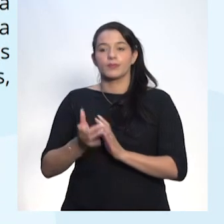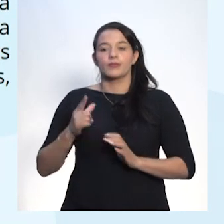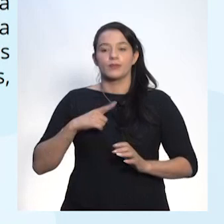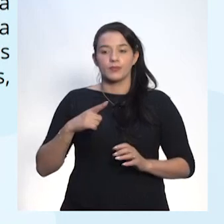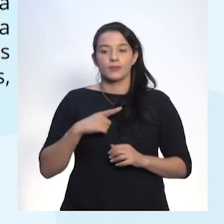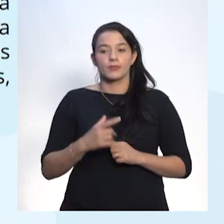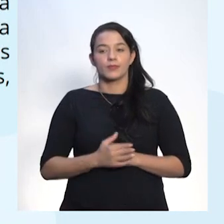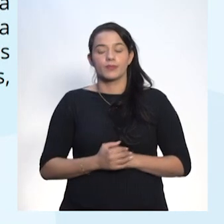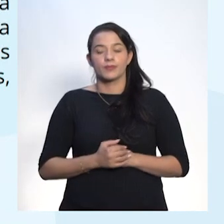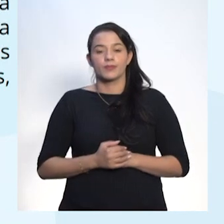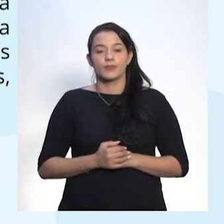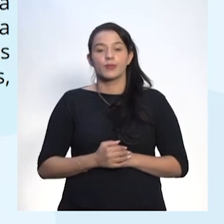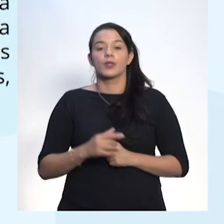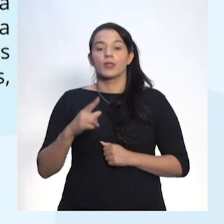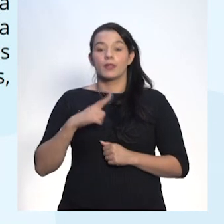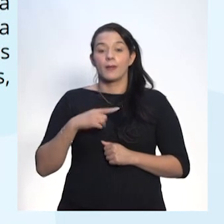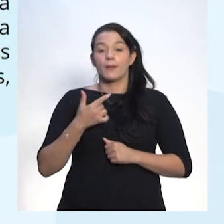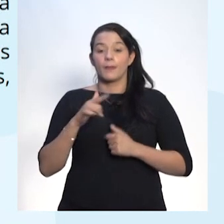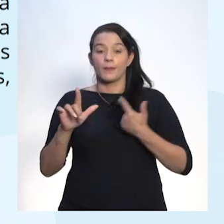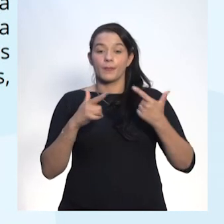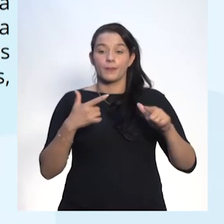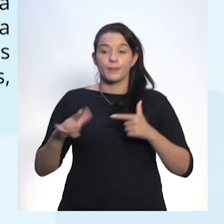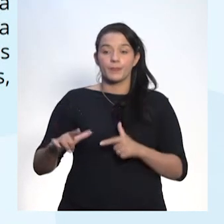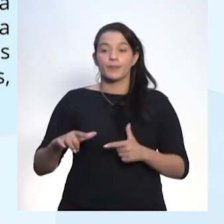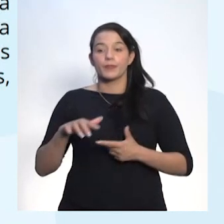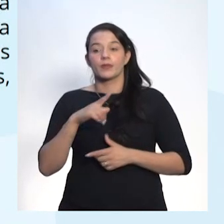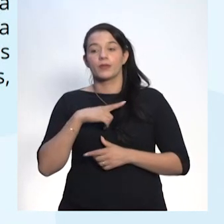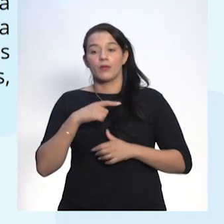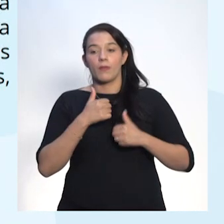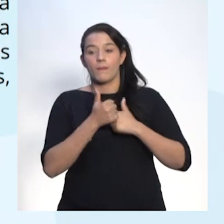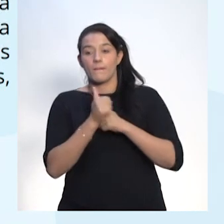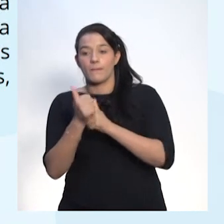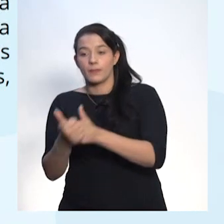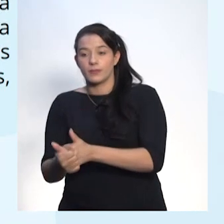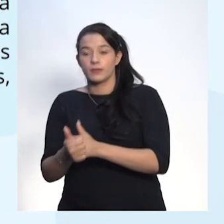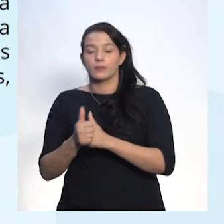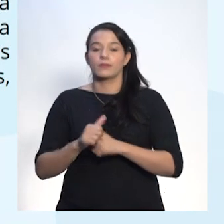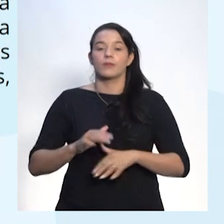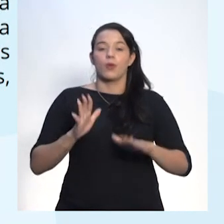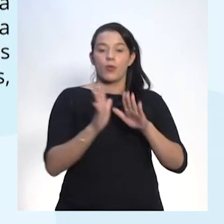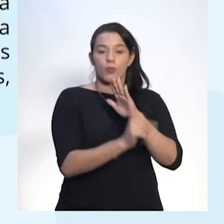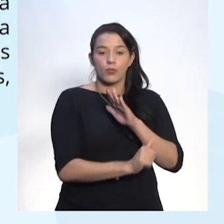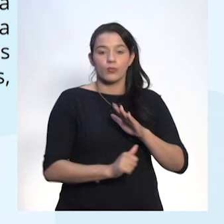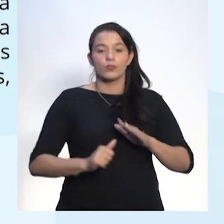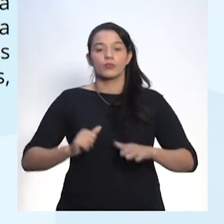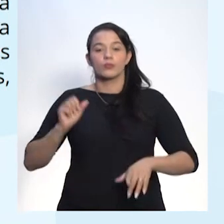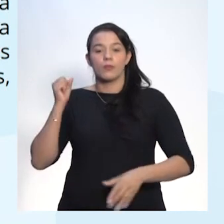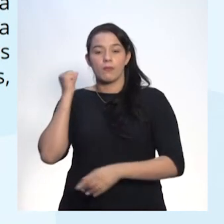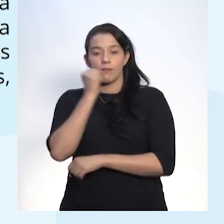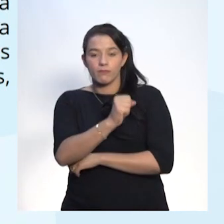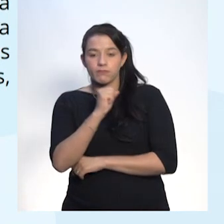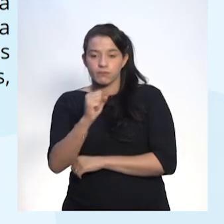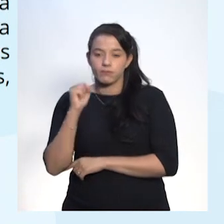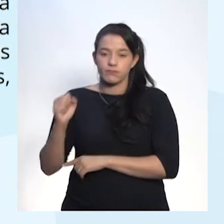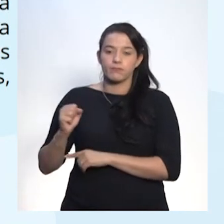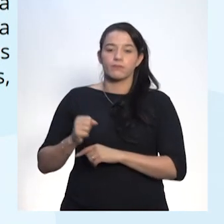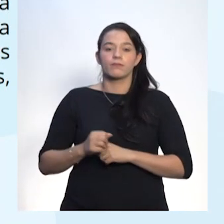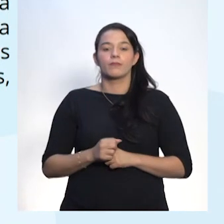regimes. As ações envolviam perseguições, sequestros, assassinatos